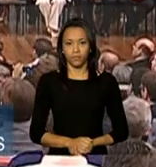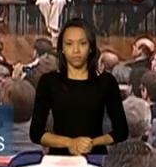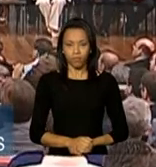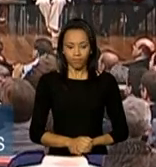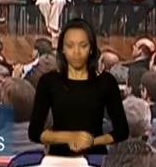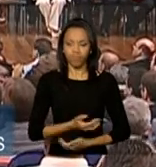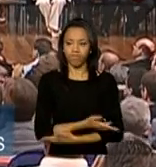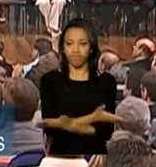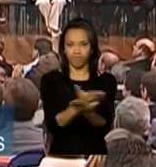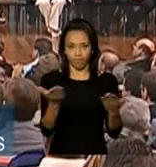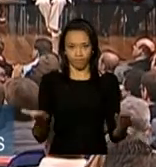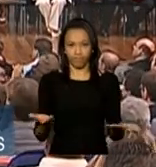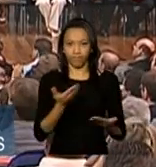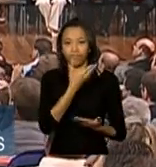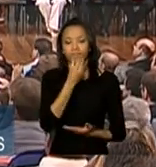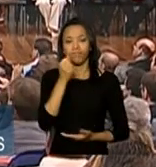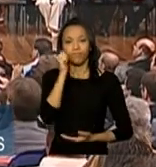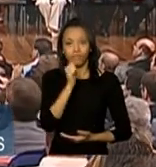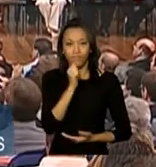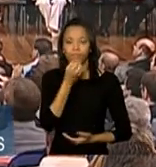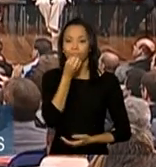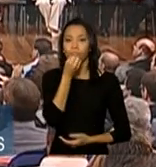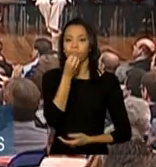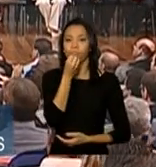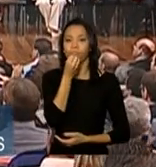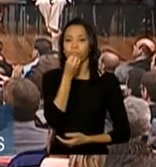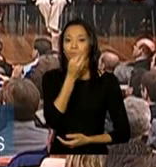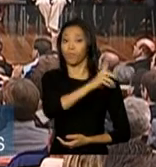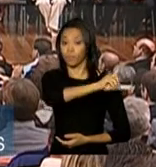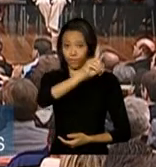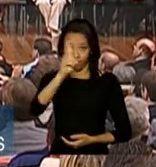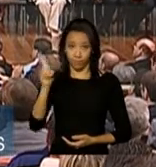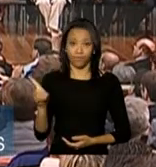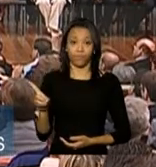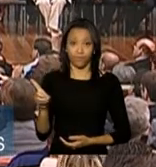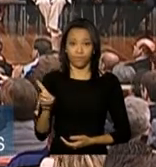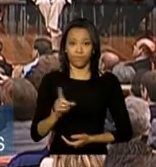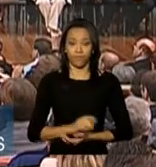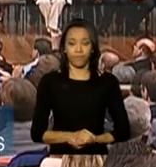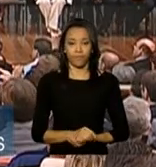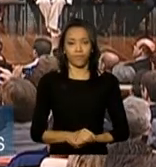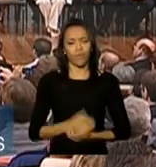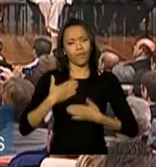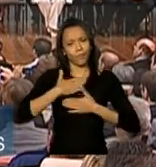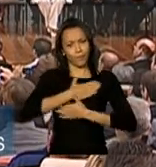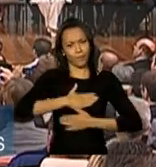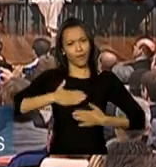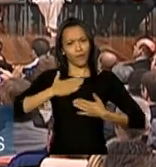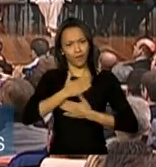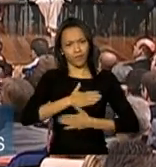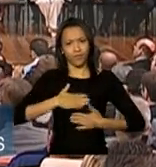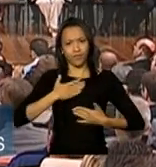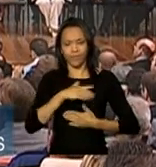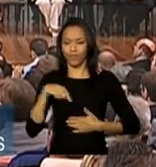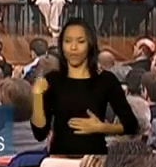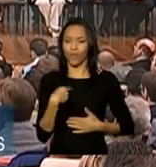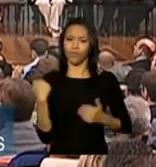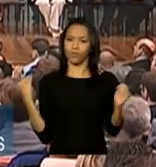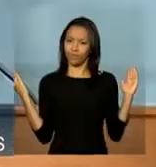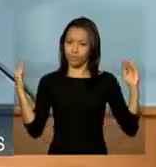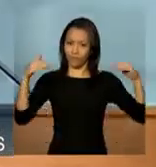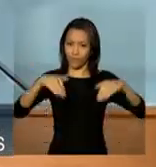Senhoras e senhores, muito boa tarde, muito bom dia. É um prazer estar aqui na nossa querida Caxias do